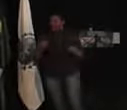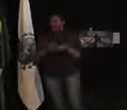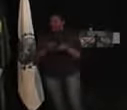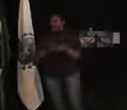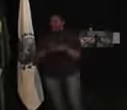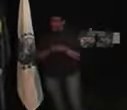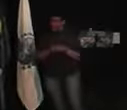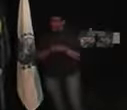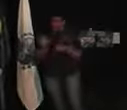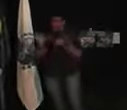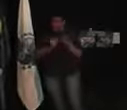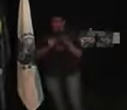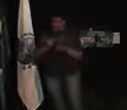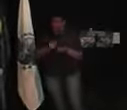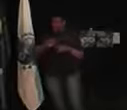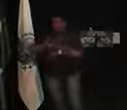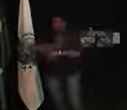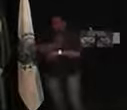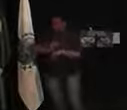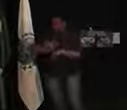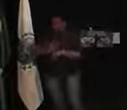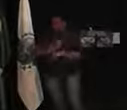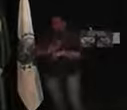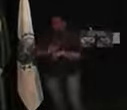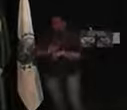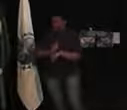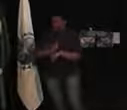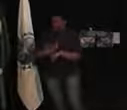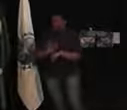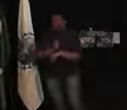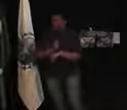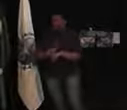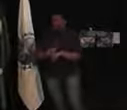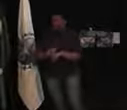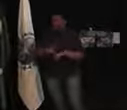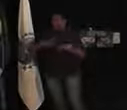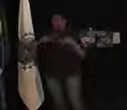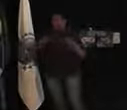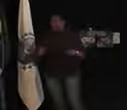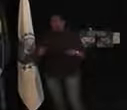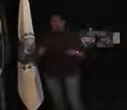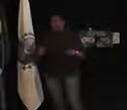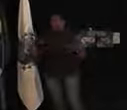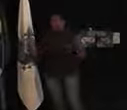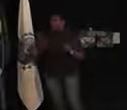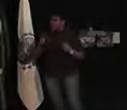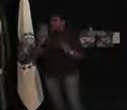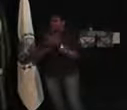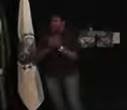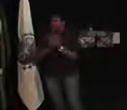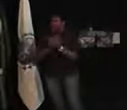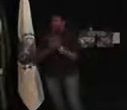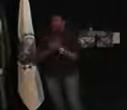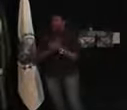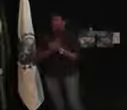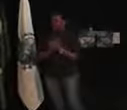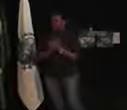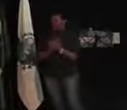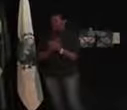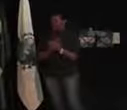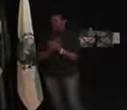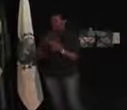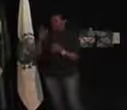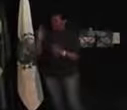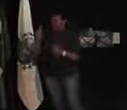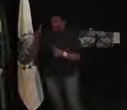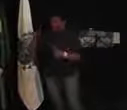adota estratégias. Um exemplo disso é decorar, estudar a tabuada. TDA não estuda a